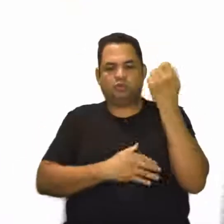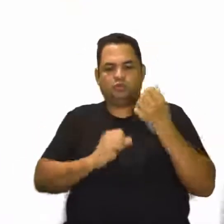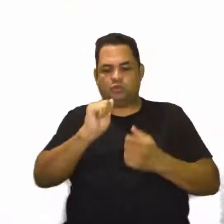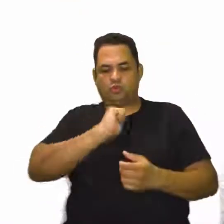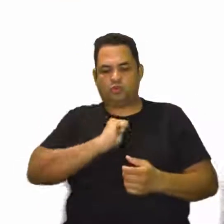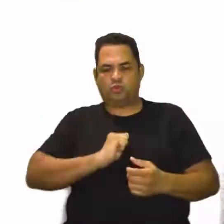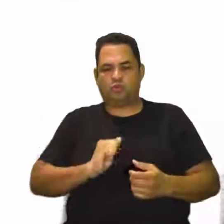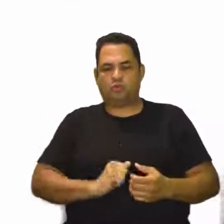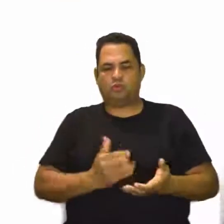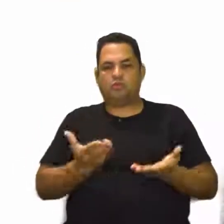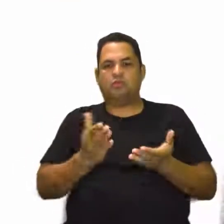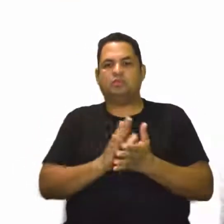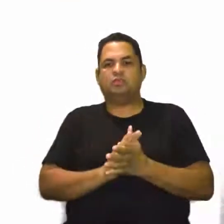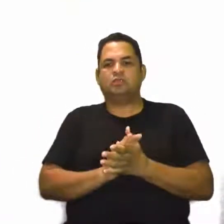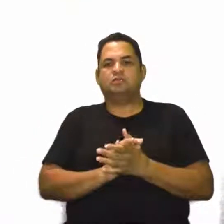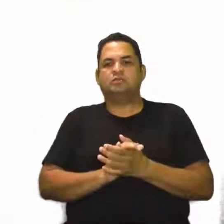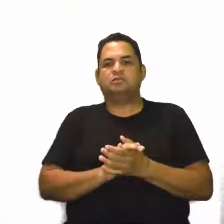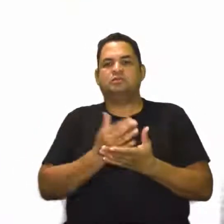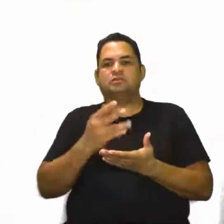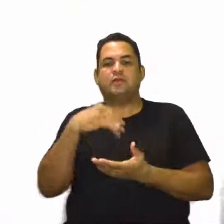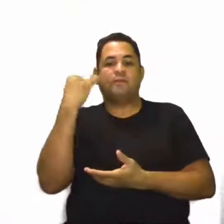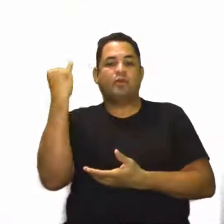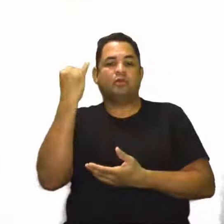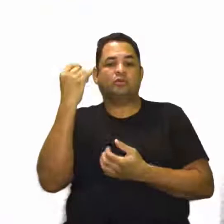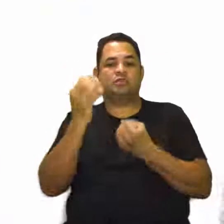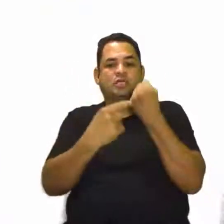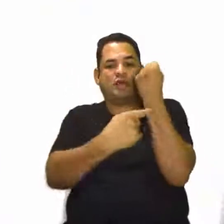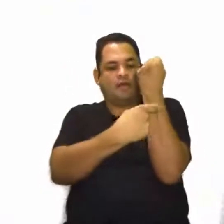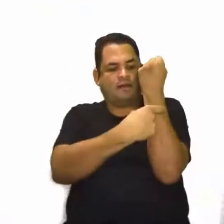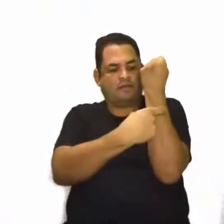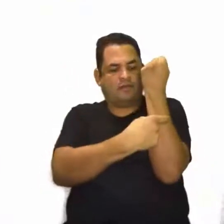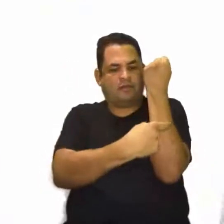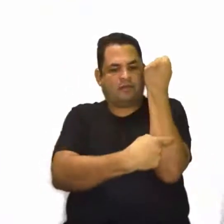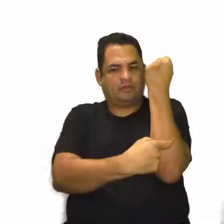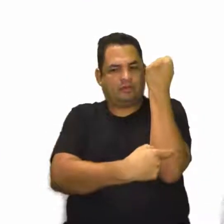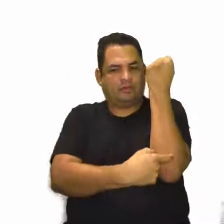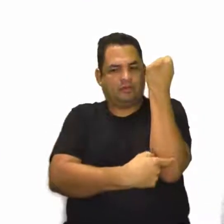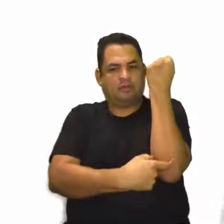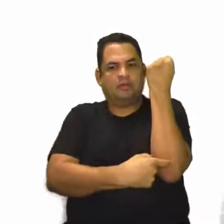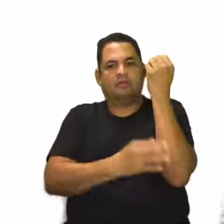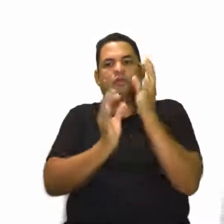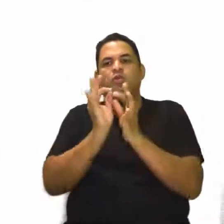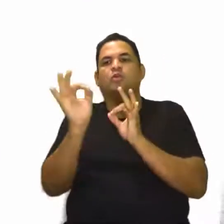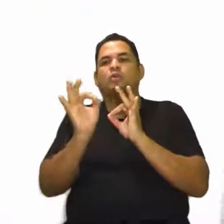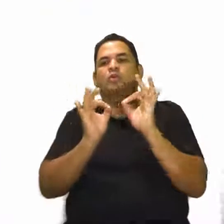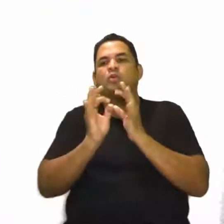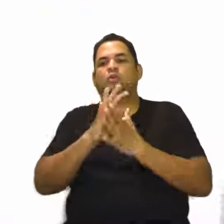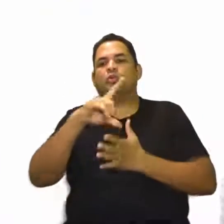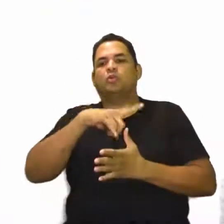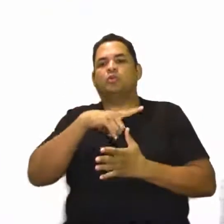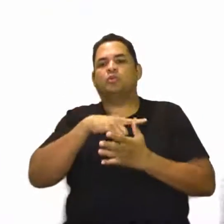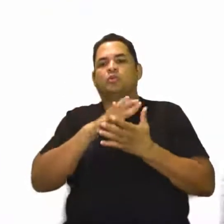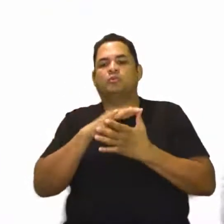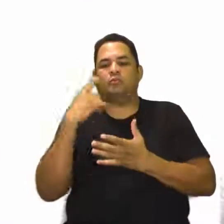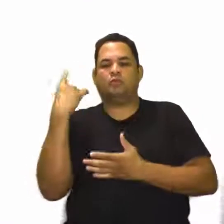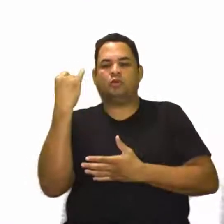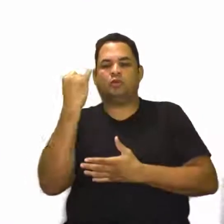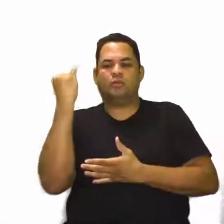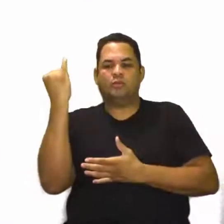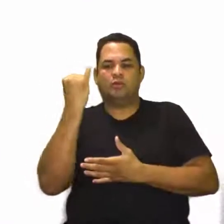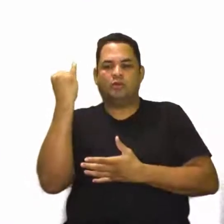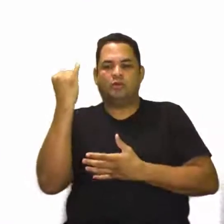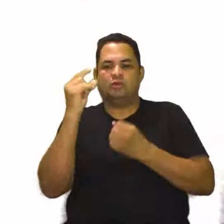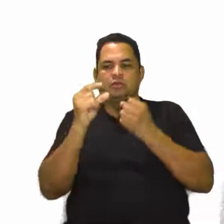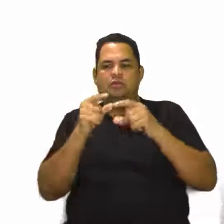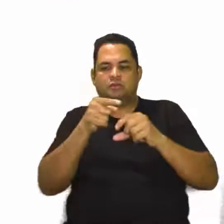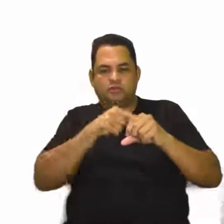damos destaque para a vértebra. A composição dessa vértebra, a importância do disco, né? Quando esse